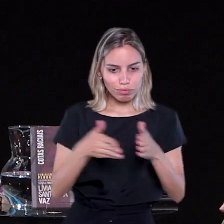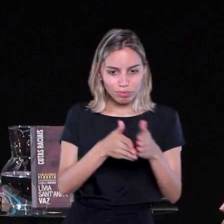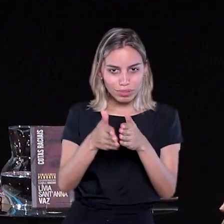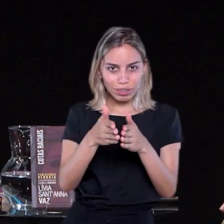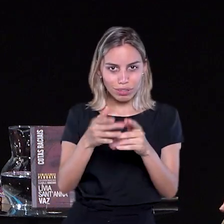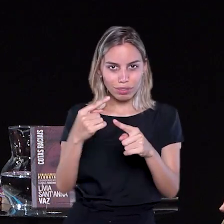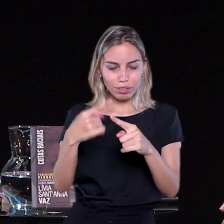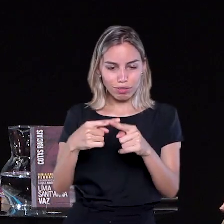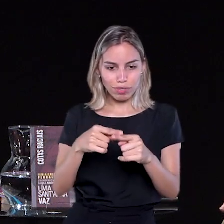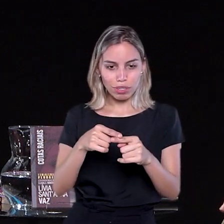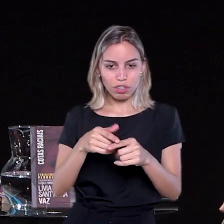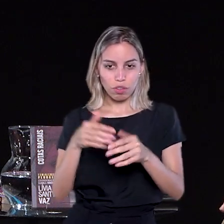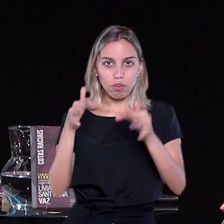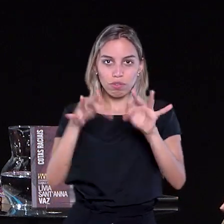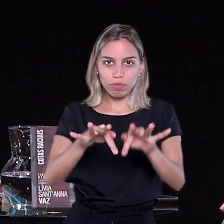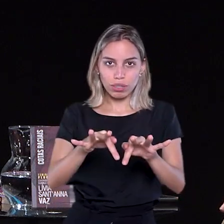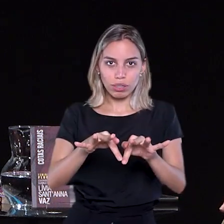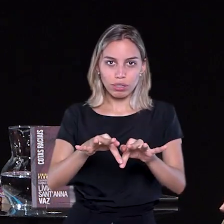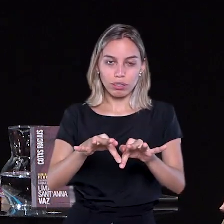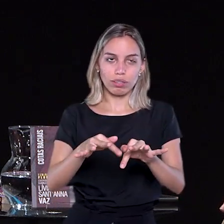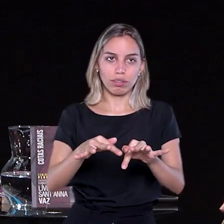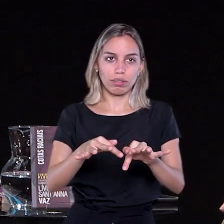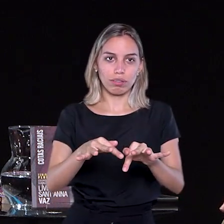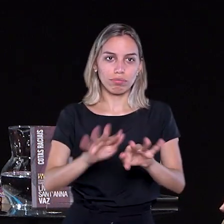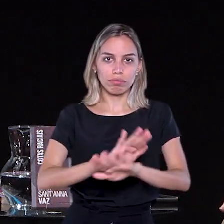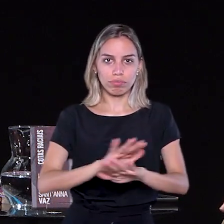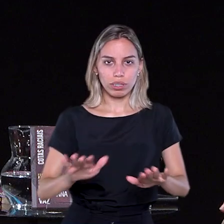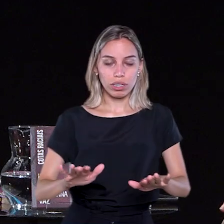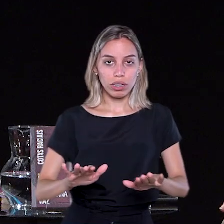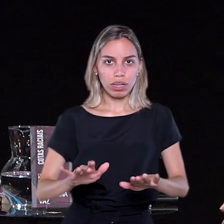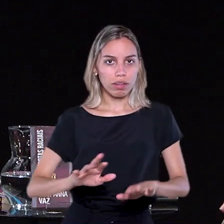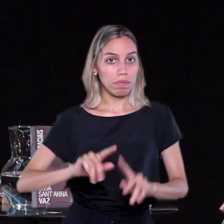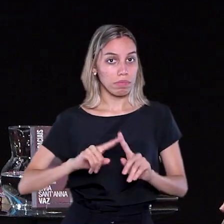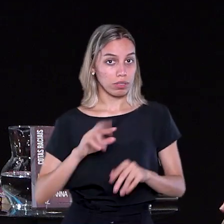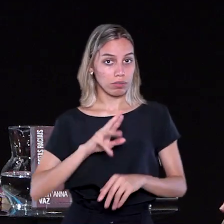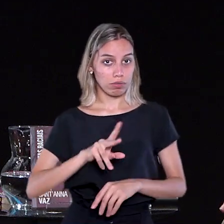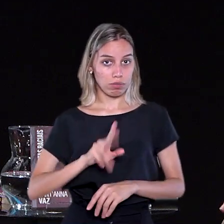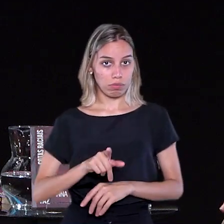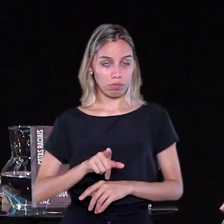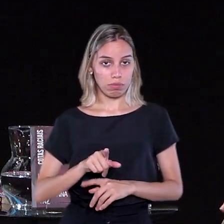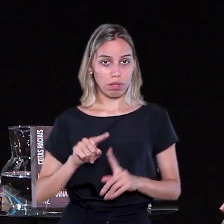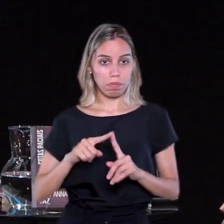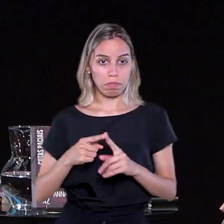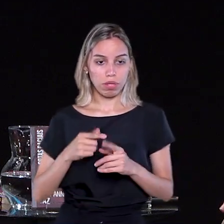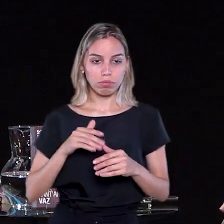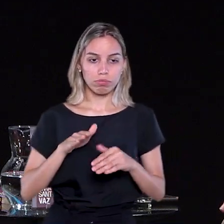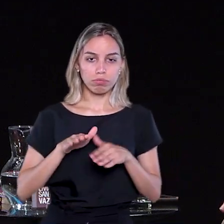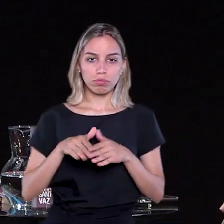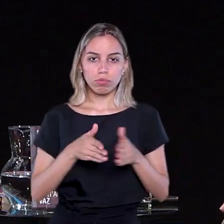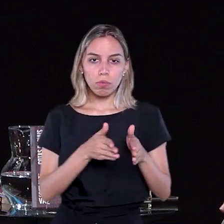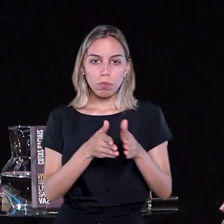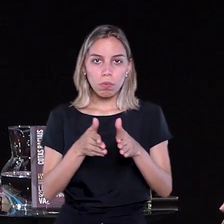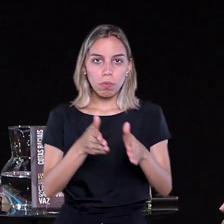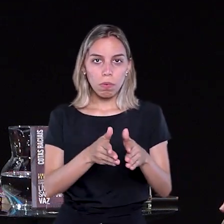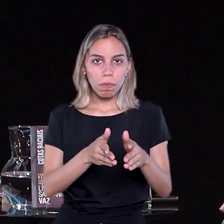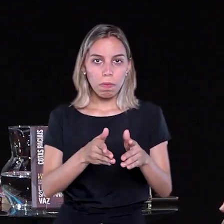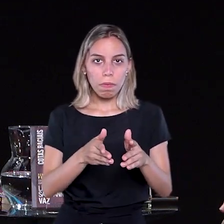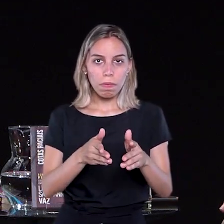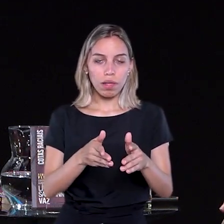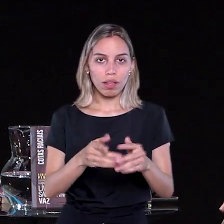o ápice. Não é assim. A academia se empobrece porque ela não dialoga com